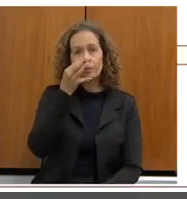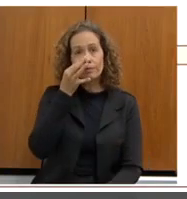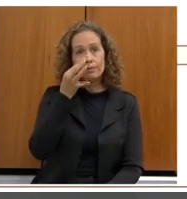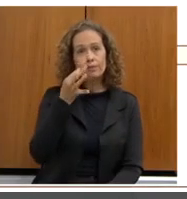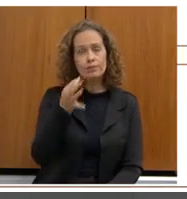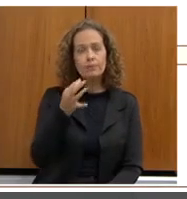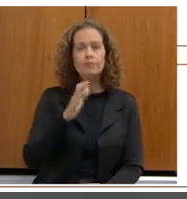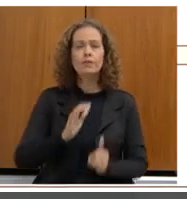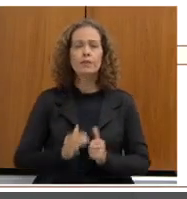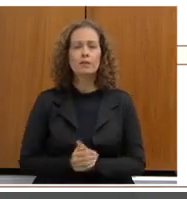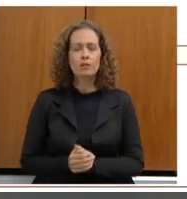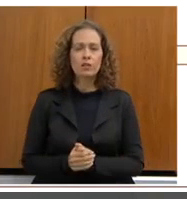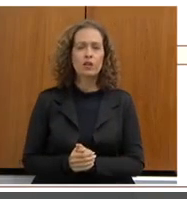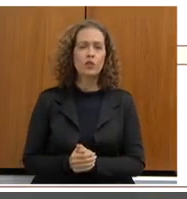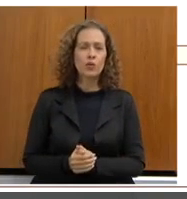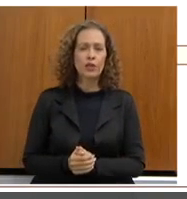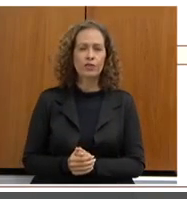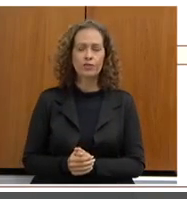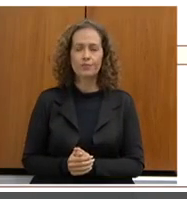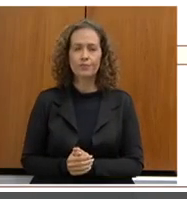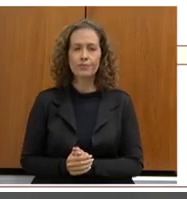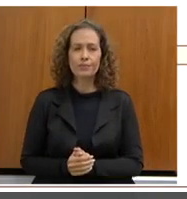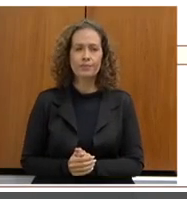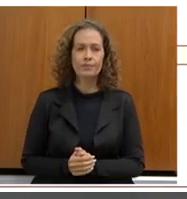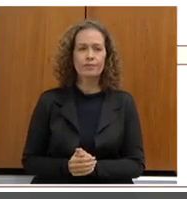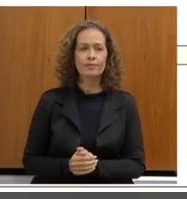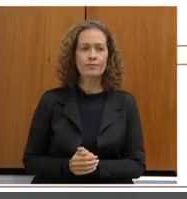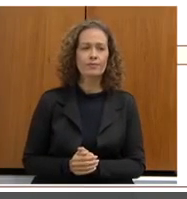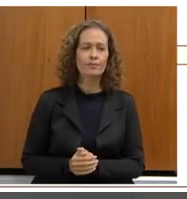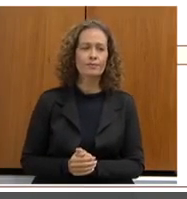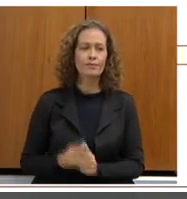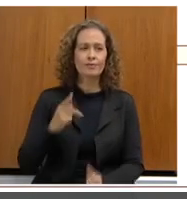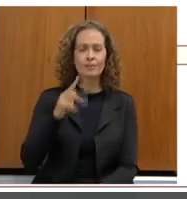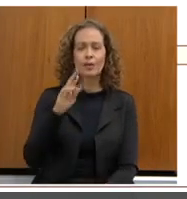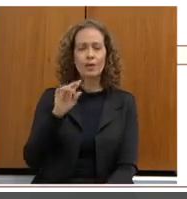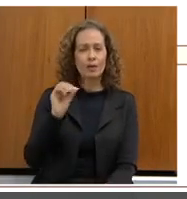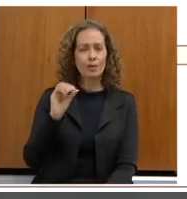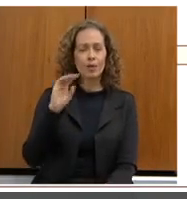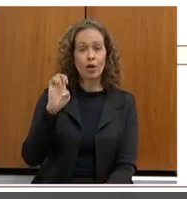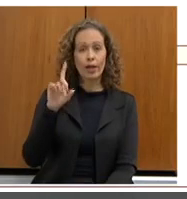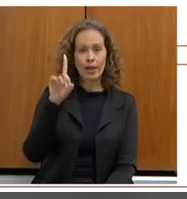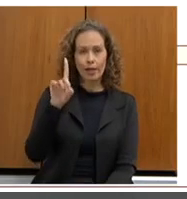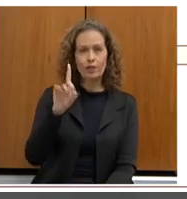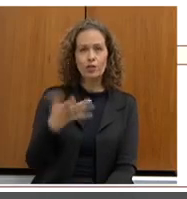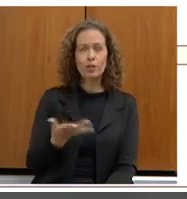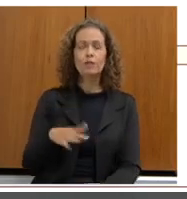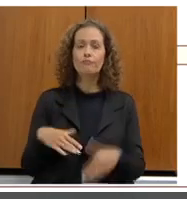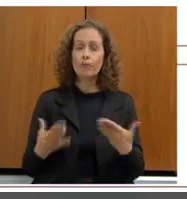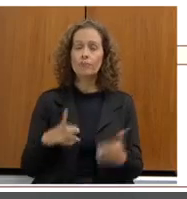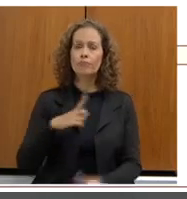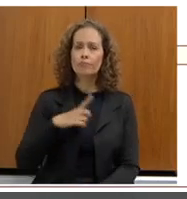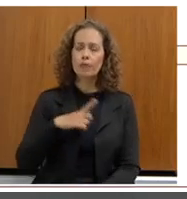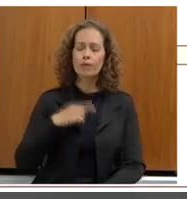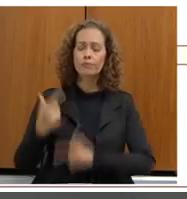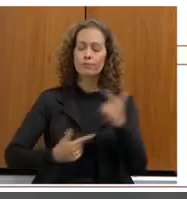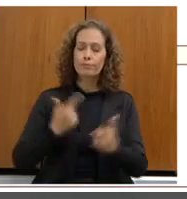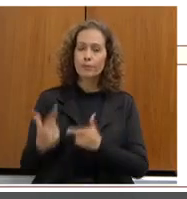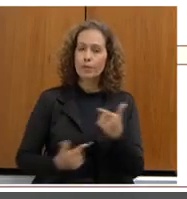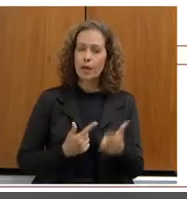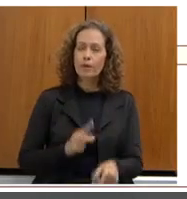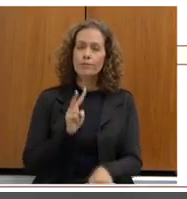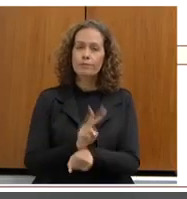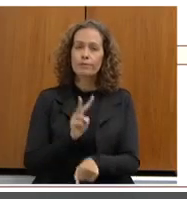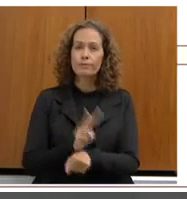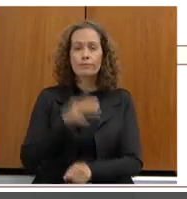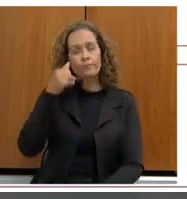ele cuida daquilo que nós temos mais precioso da nossa sociedade que são as crianças né então é um trabalho preventivo nós